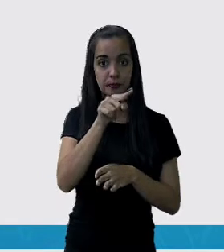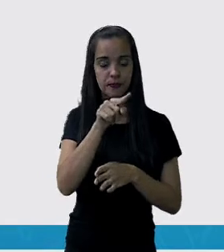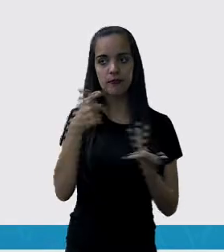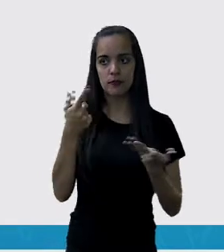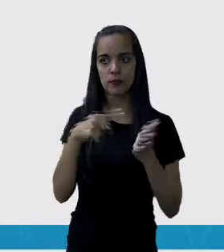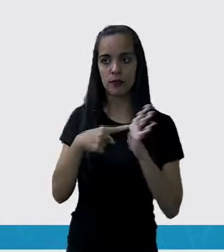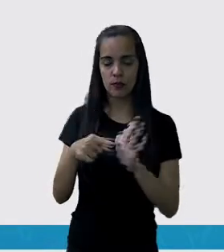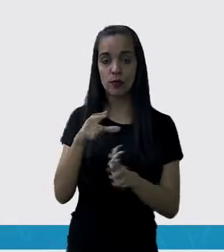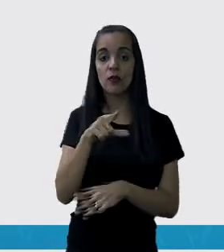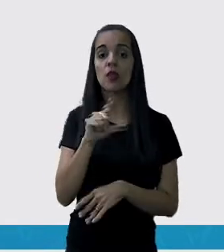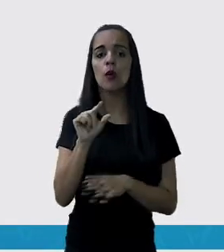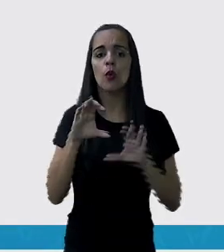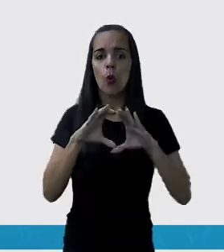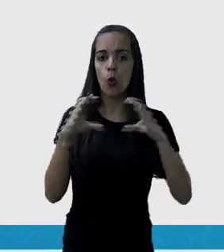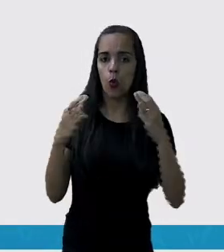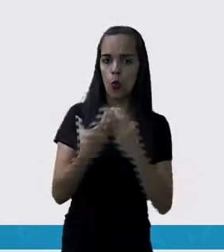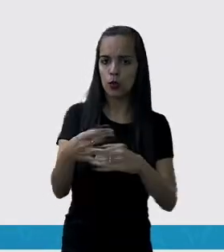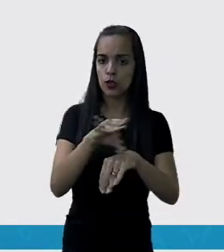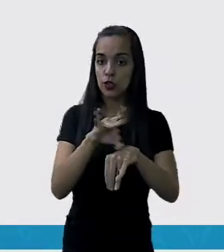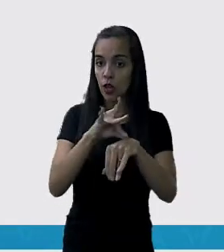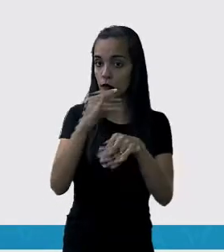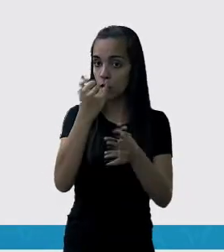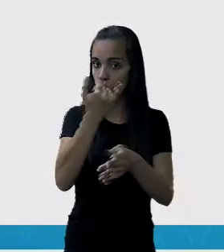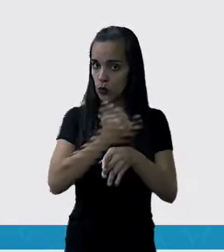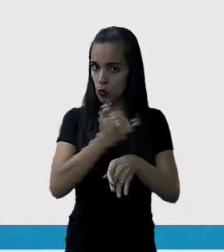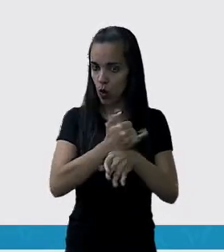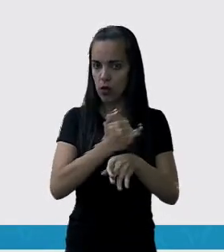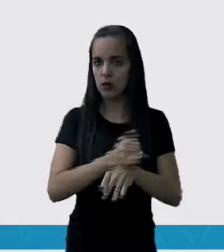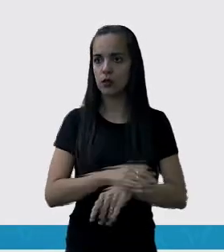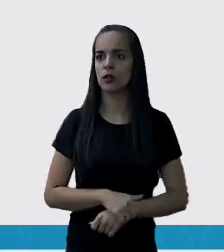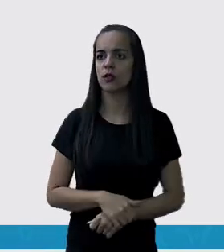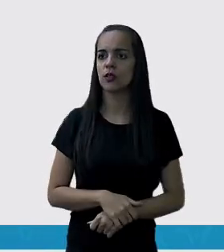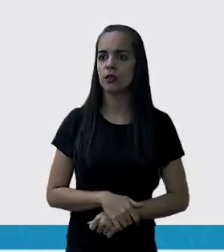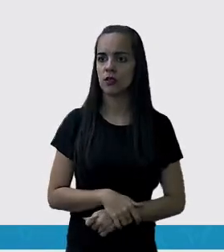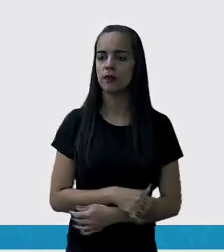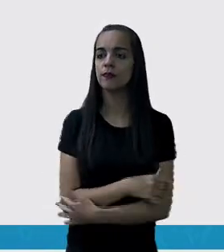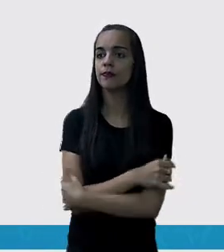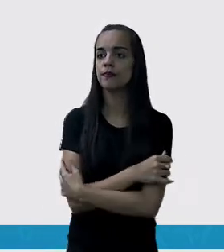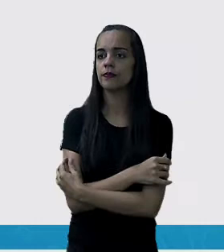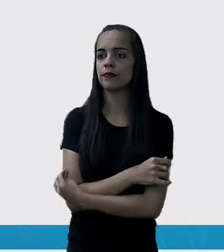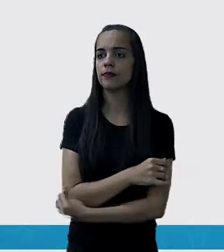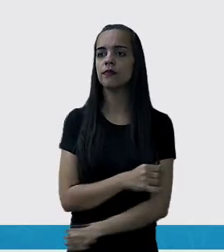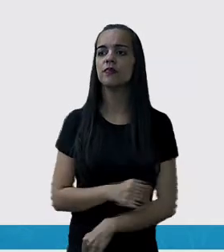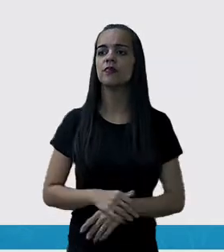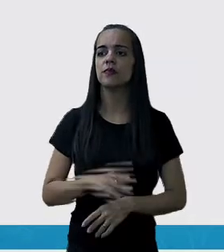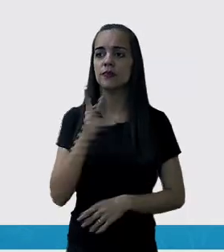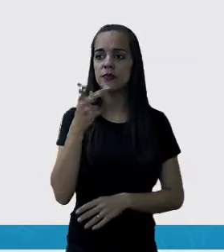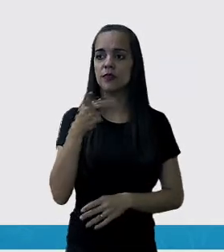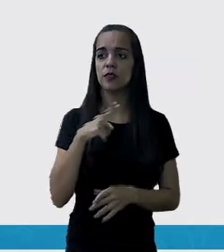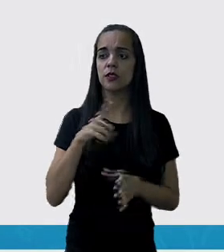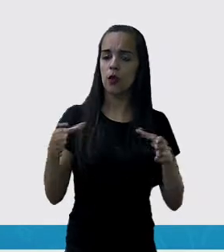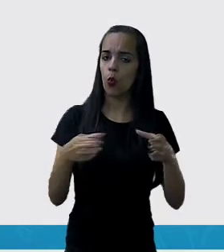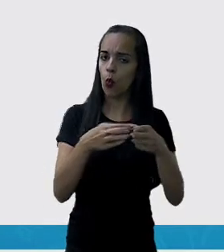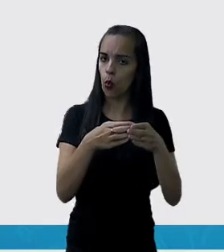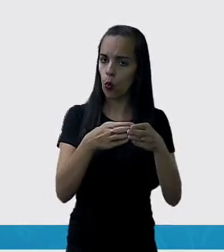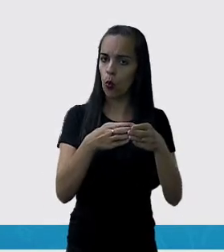Comunidade do Carvão e do Aço, né? Que aí estava reunidos 6